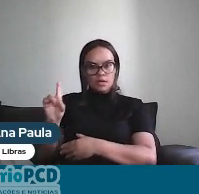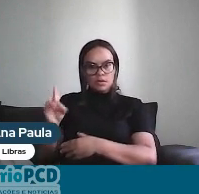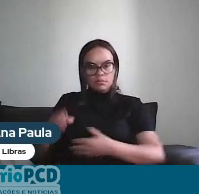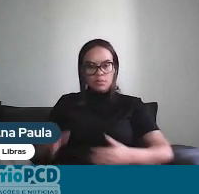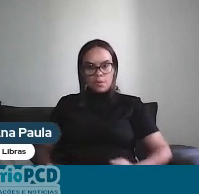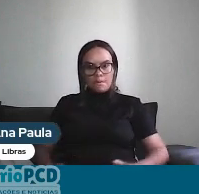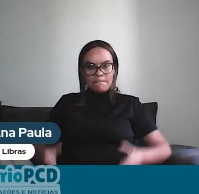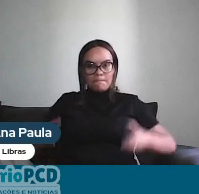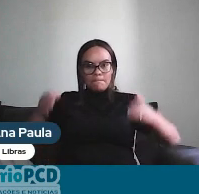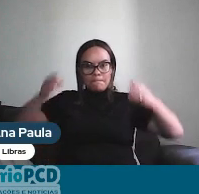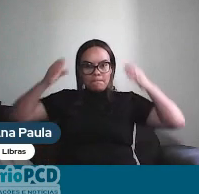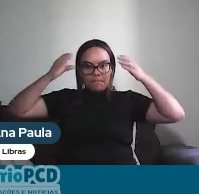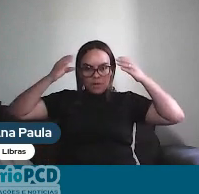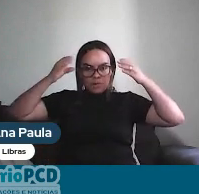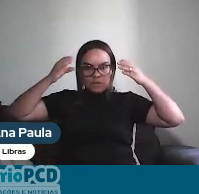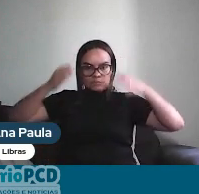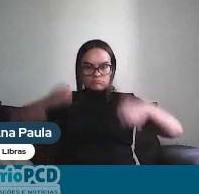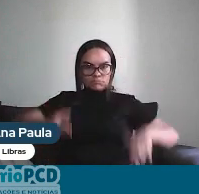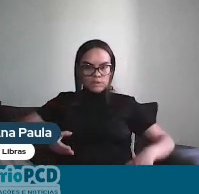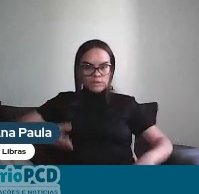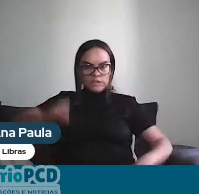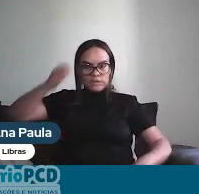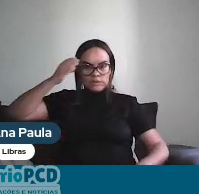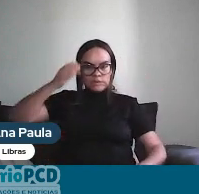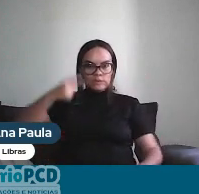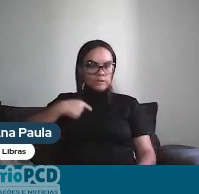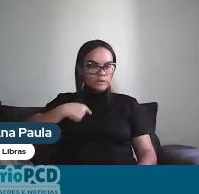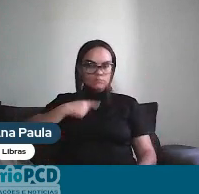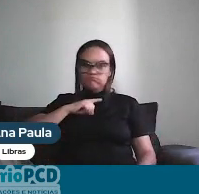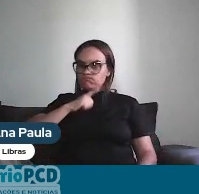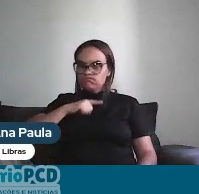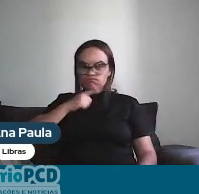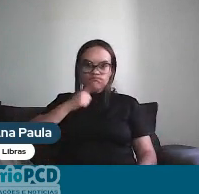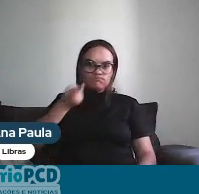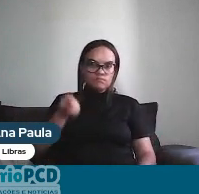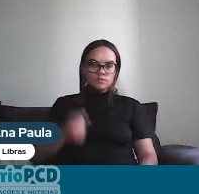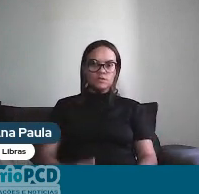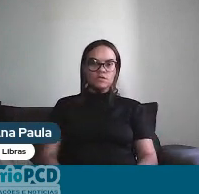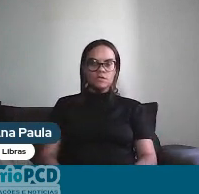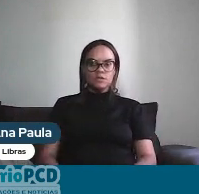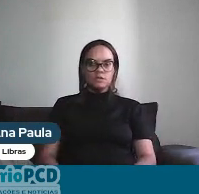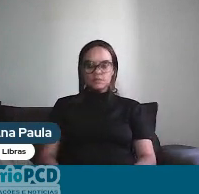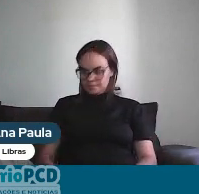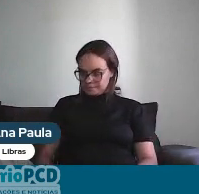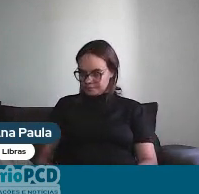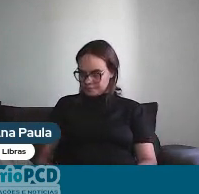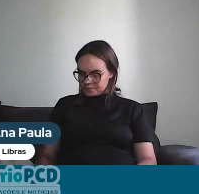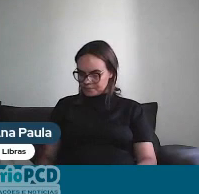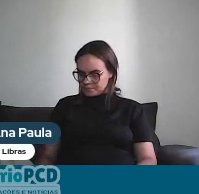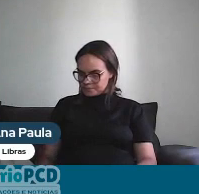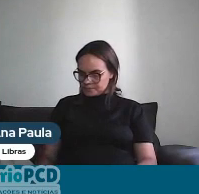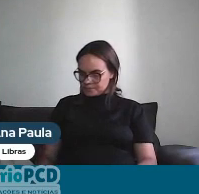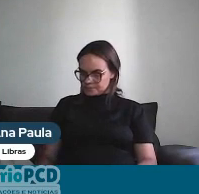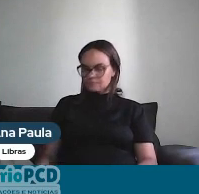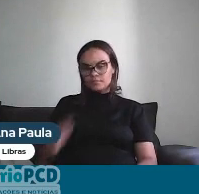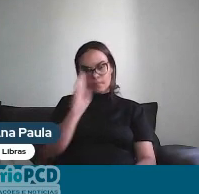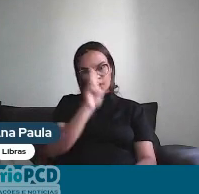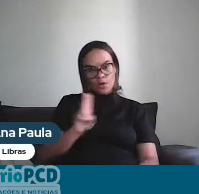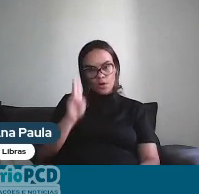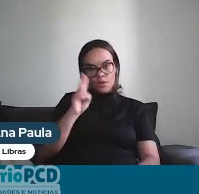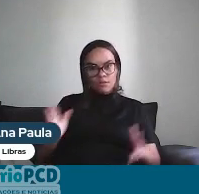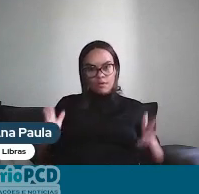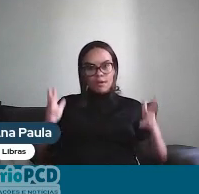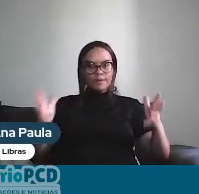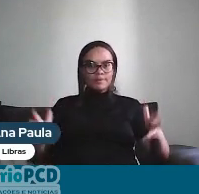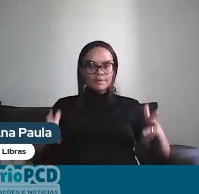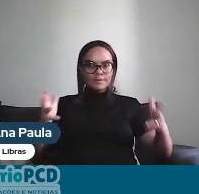até os olhos, coisa que eu, por exemplo, não consigo fazer, né? Além de utilizar a cadeira de rodas, que foi